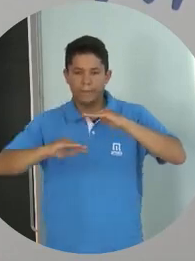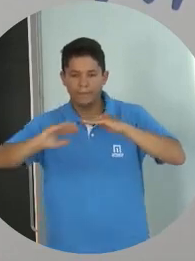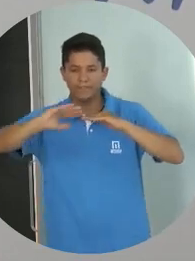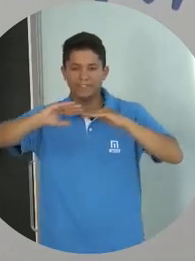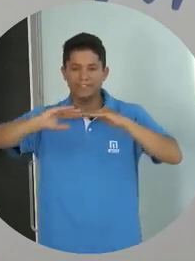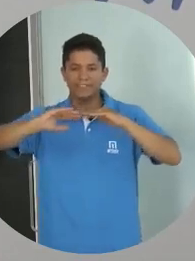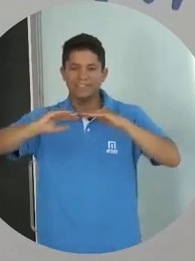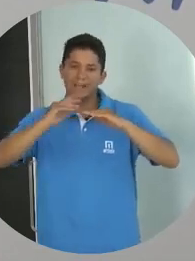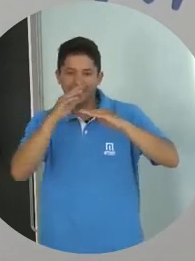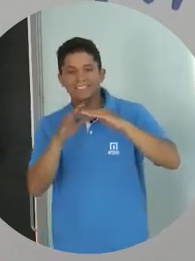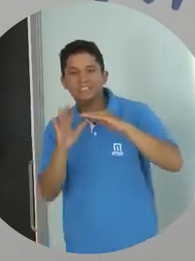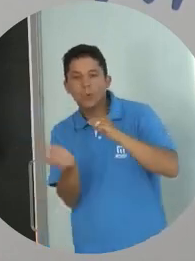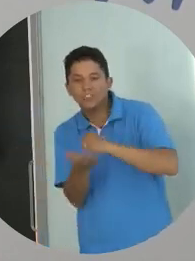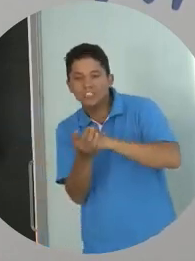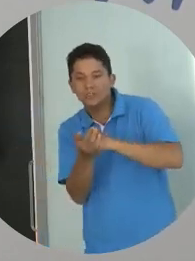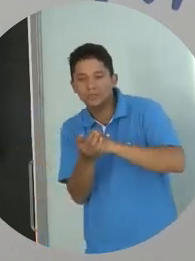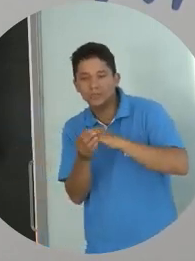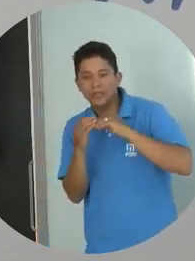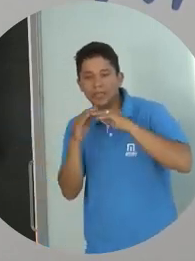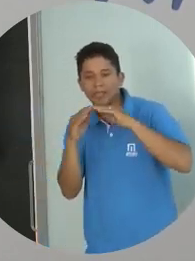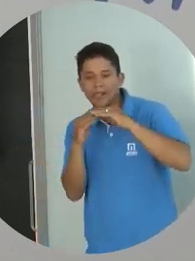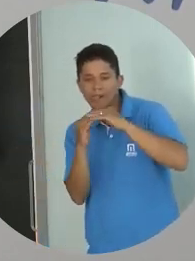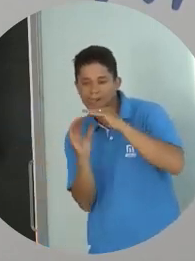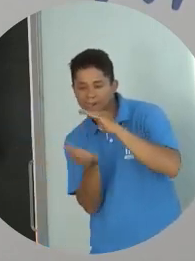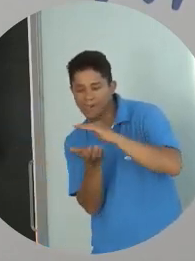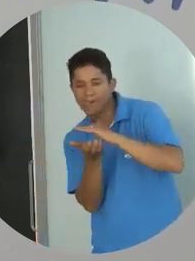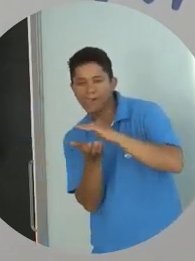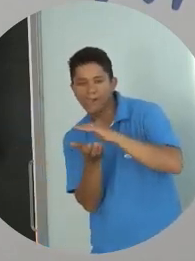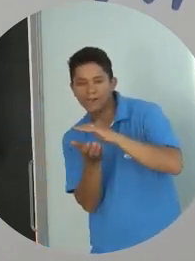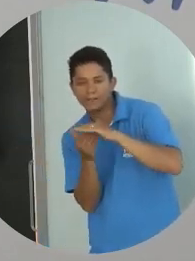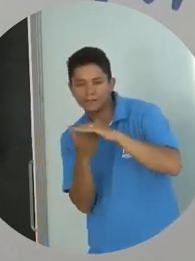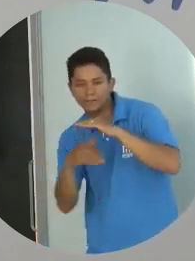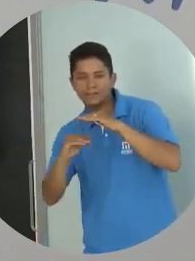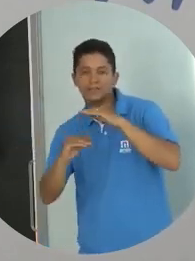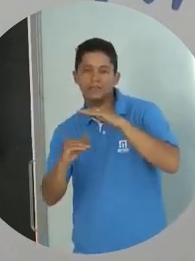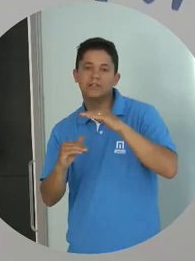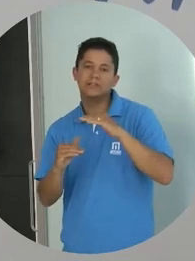dá uma estimativa e sempre está chegando perto do que a gente está passando.